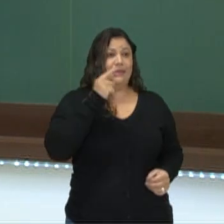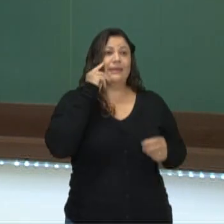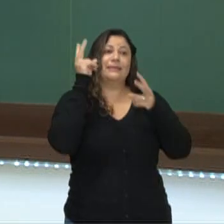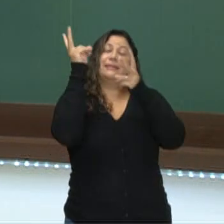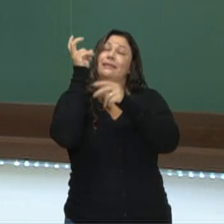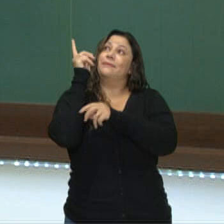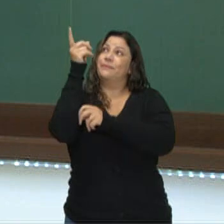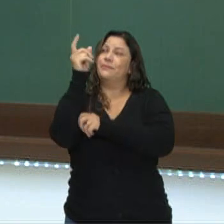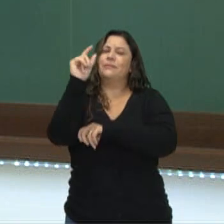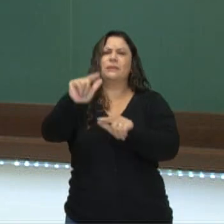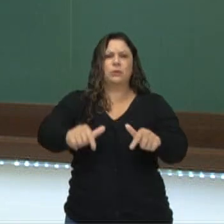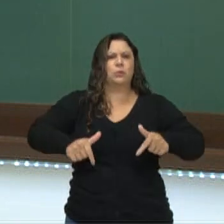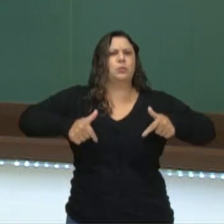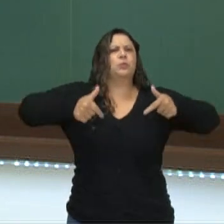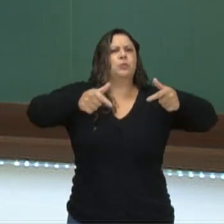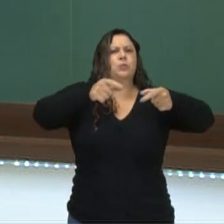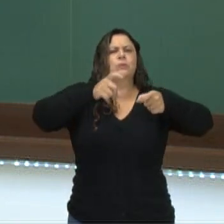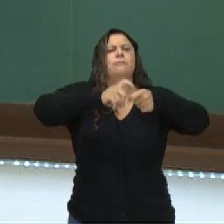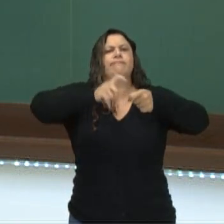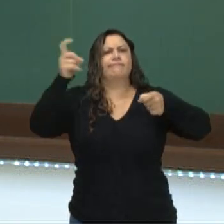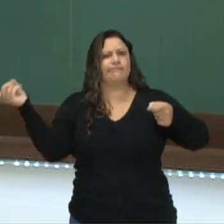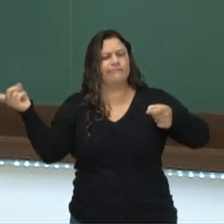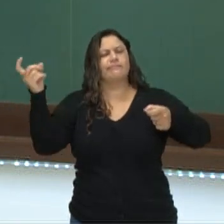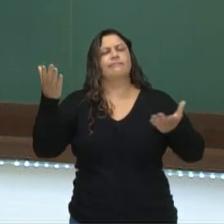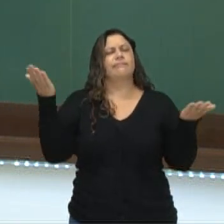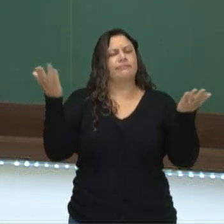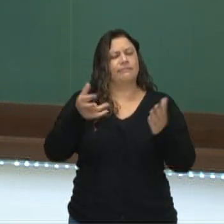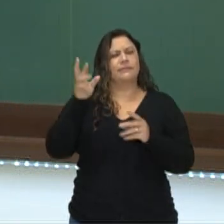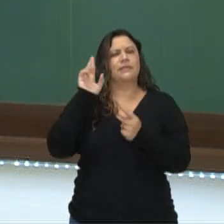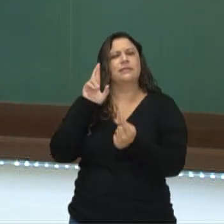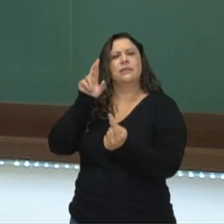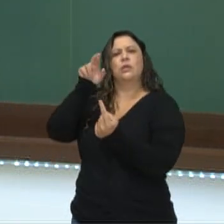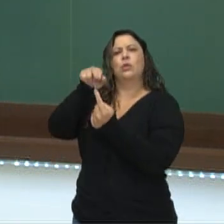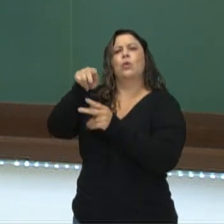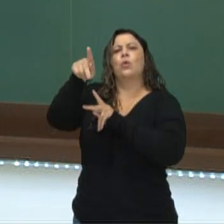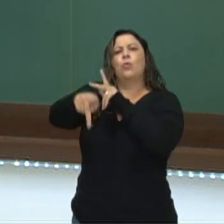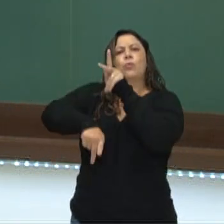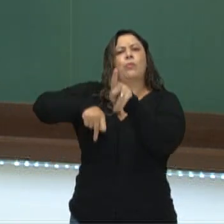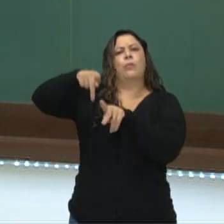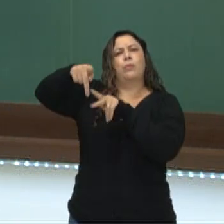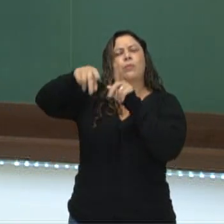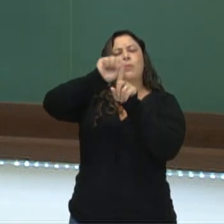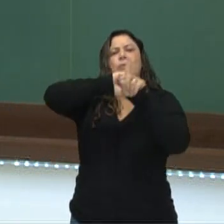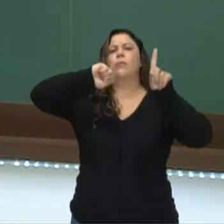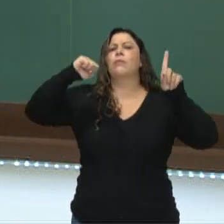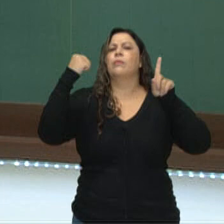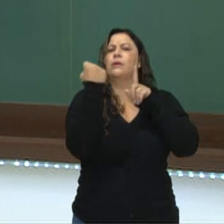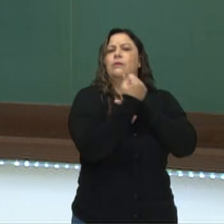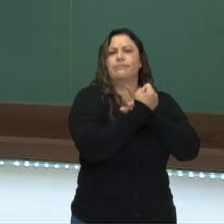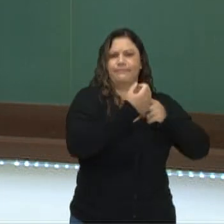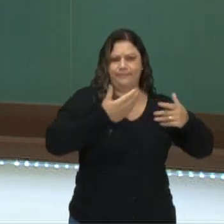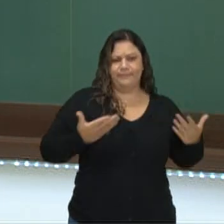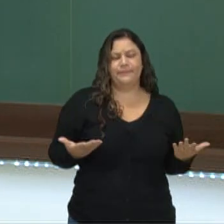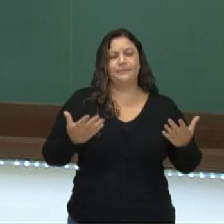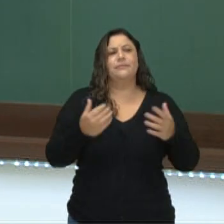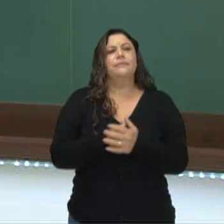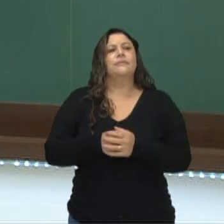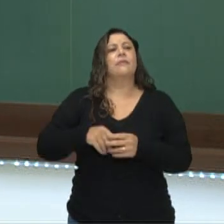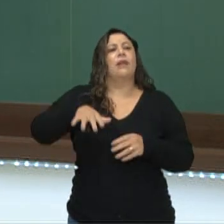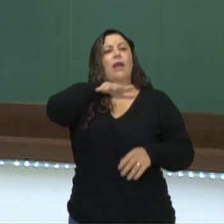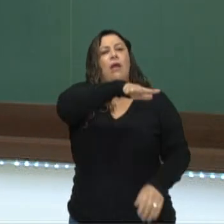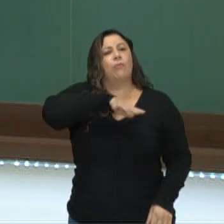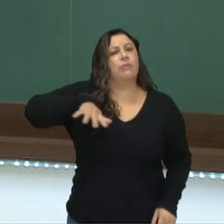por independência, eles querem ser reconhecidos como povo perante toda a sociedade. É uma área, né, que sim,